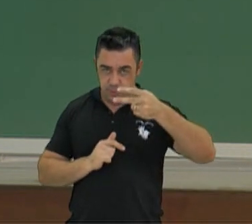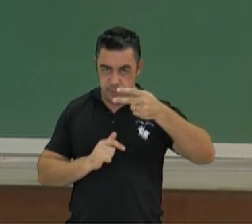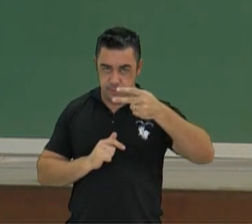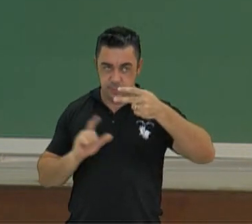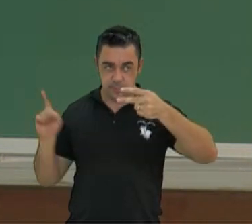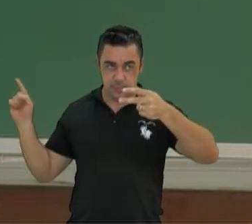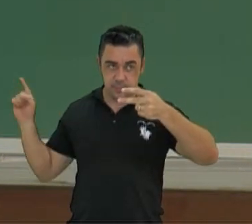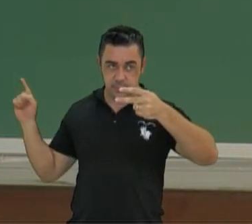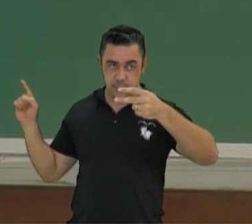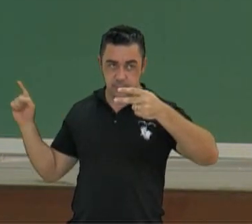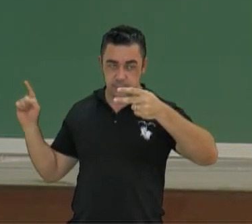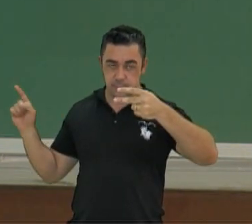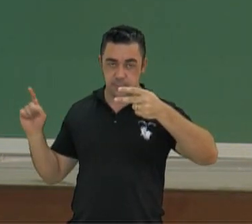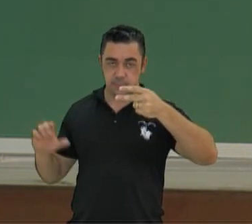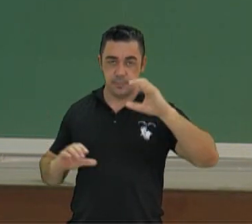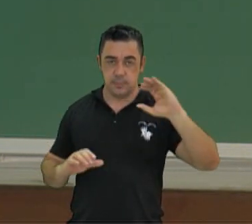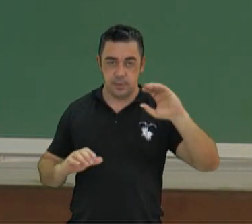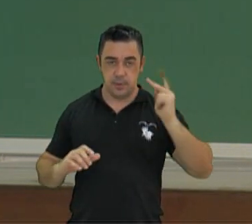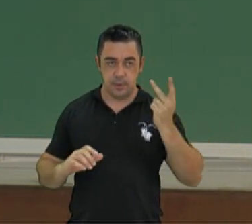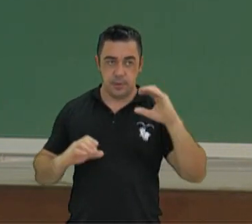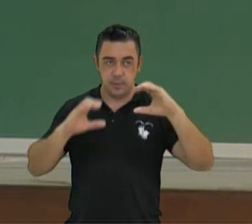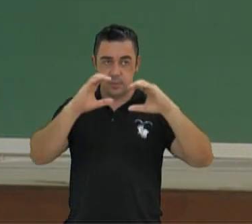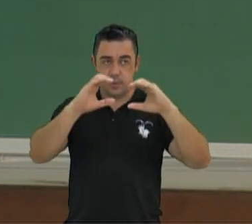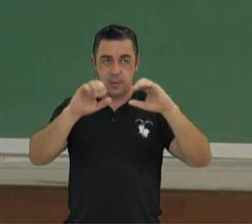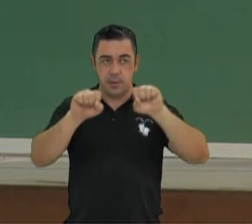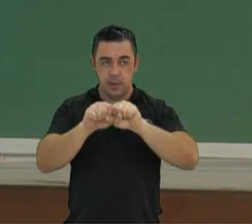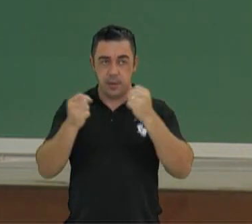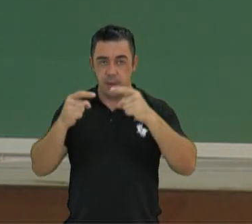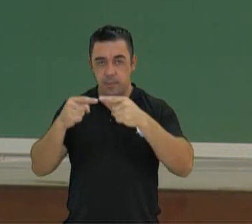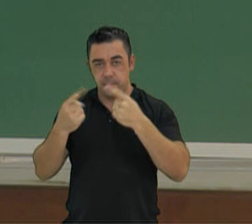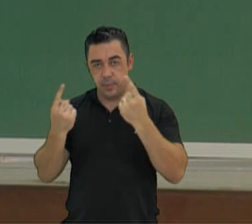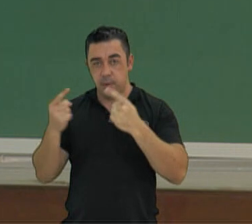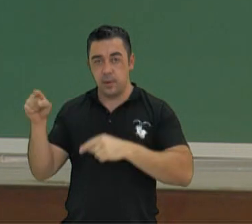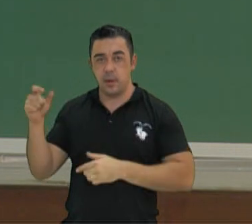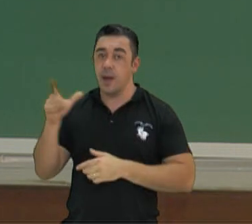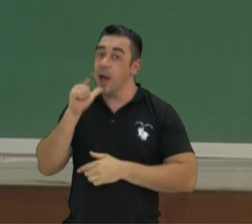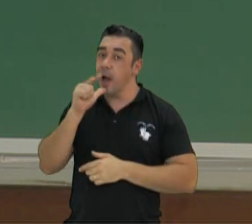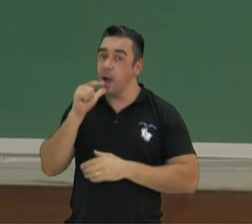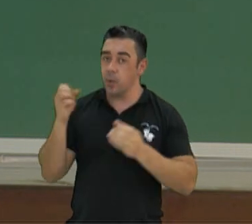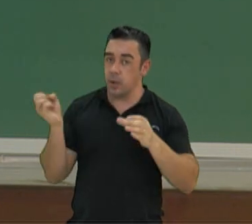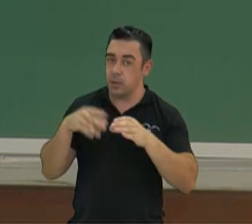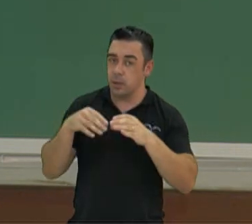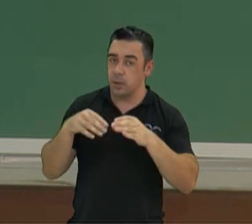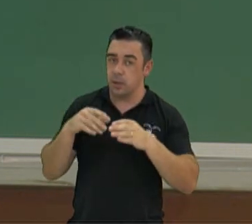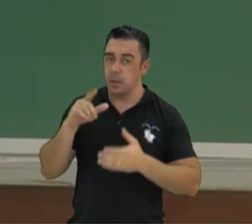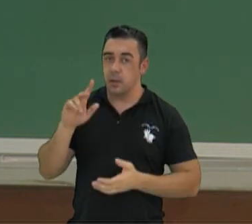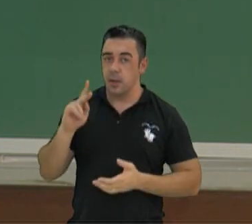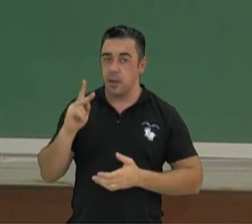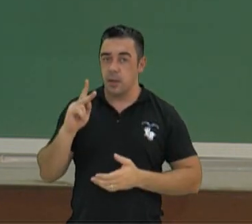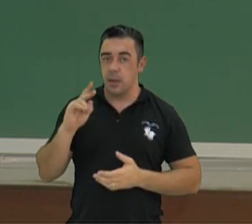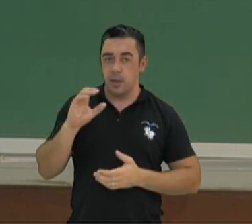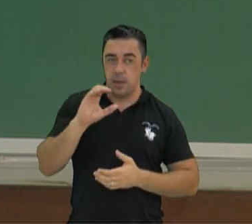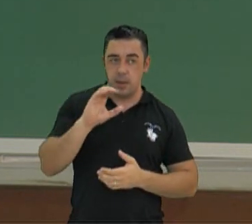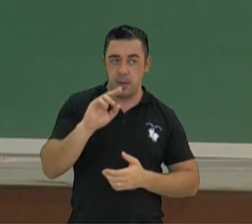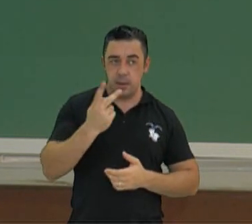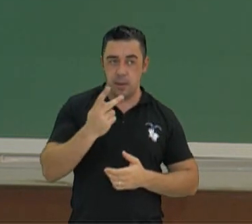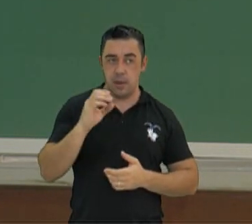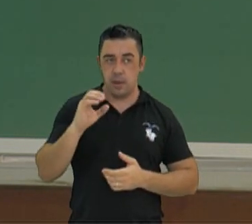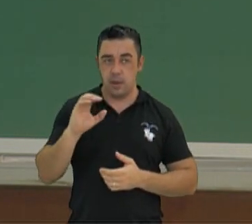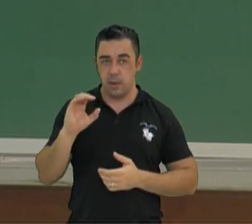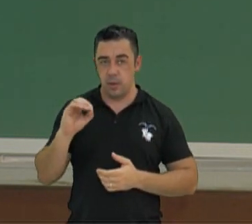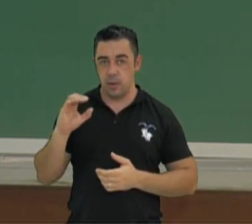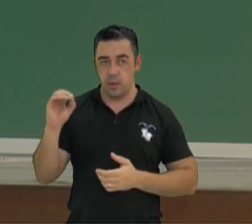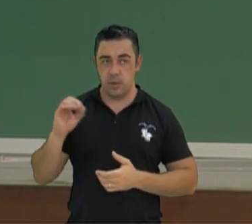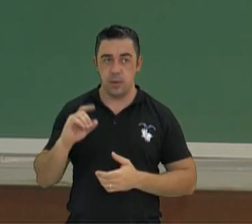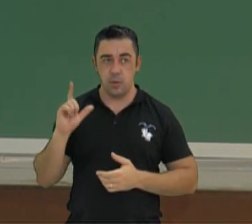ligação nesse alceno. Essa dupla ligação vai ser quebrada e eu tenho água. A água é HOH. Um hidrogênio